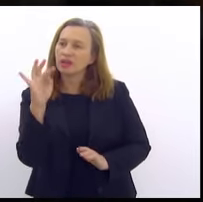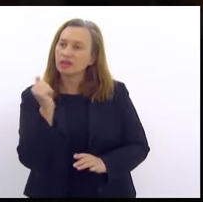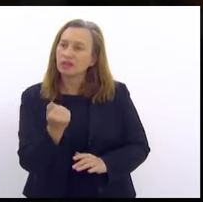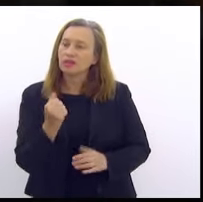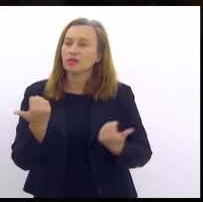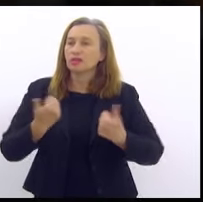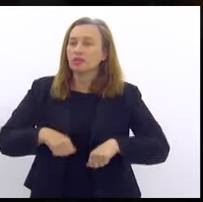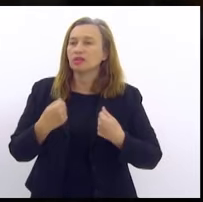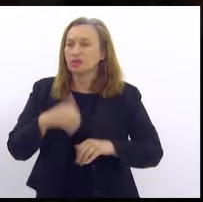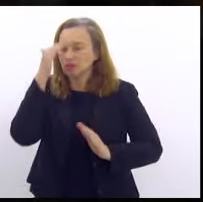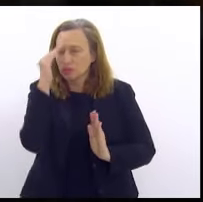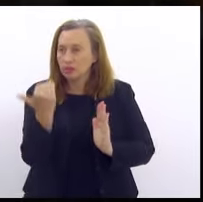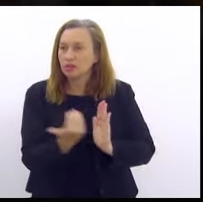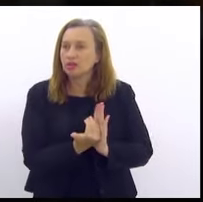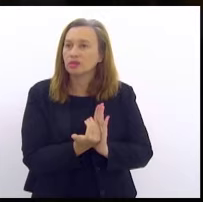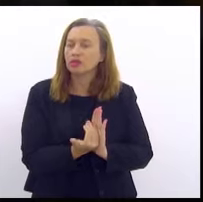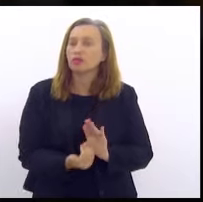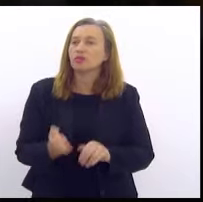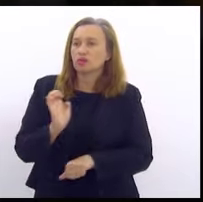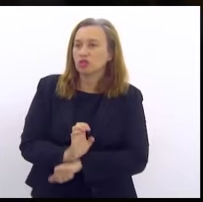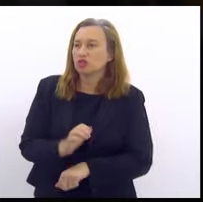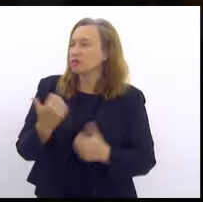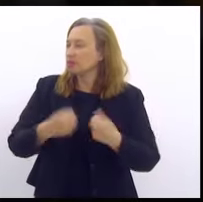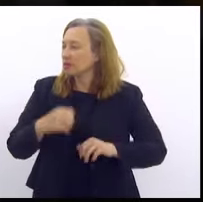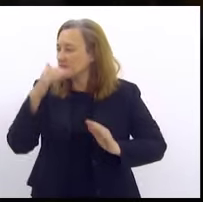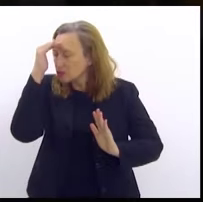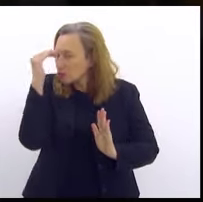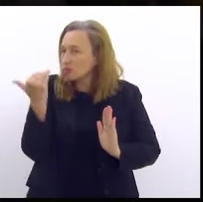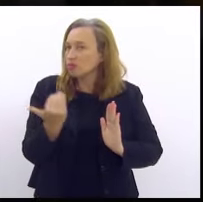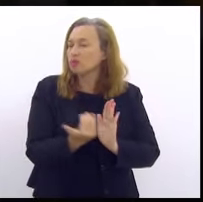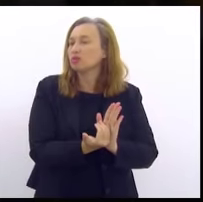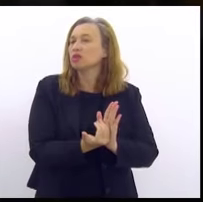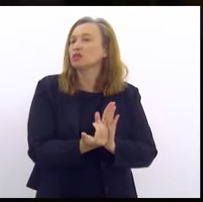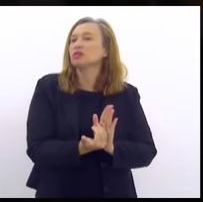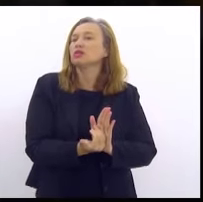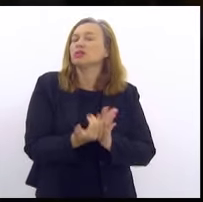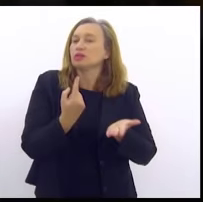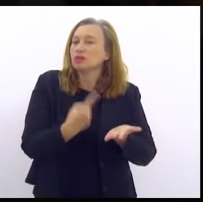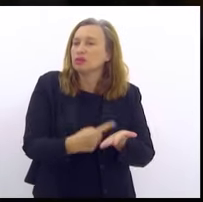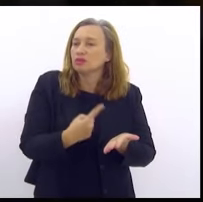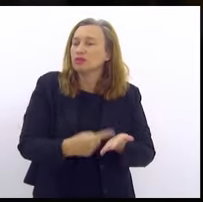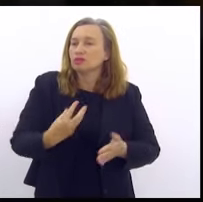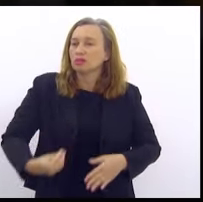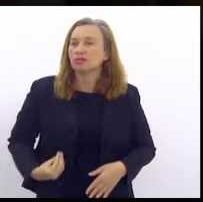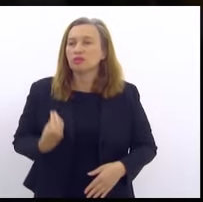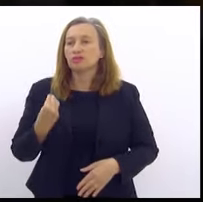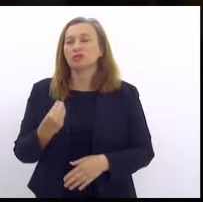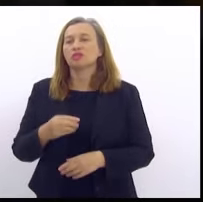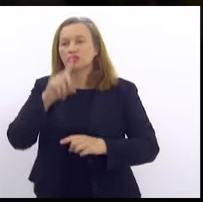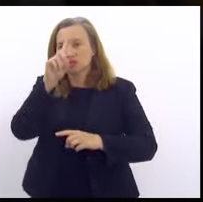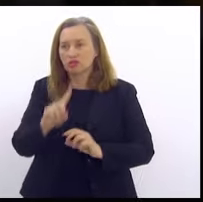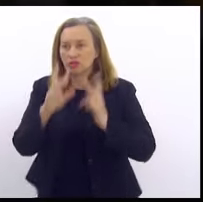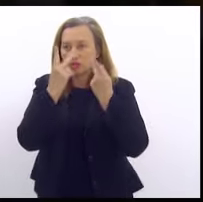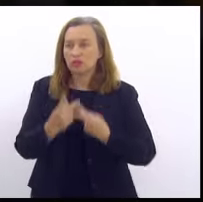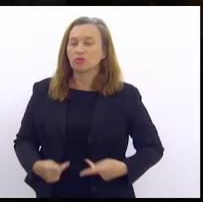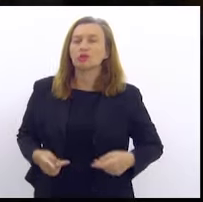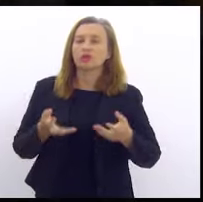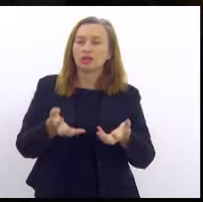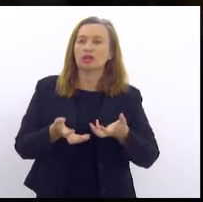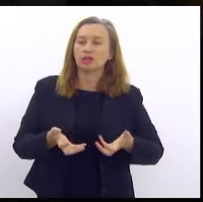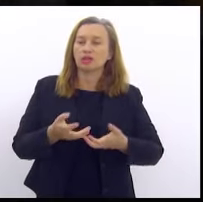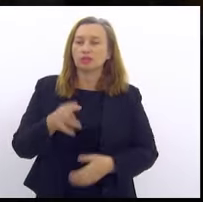precisa ser cumprida. O Estado precisa ter compromisso com a garantia da vida e dos direitos humanos. Queremos,